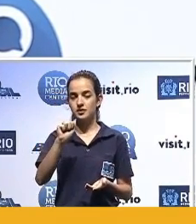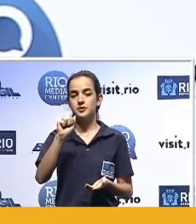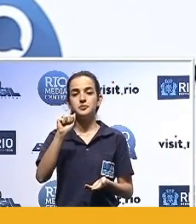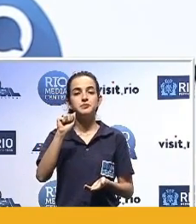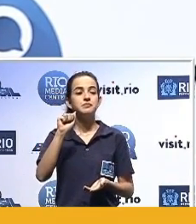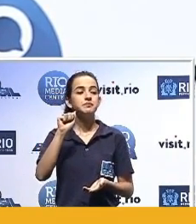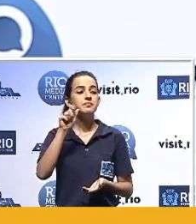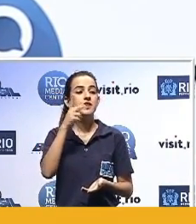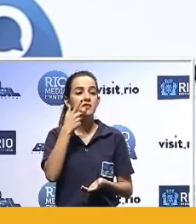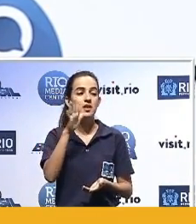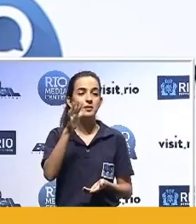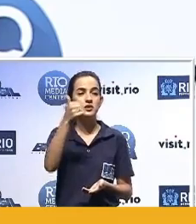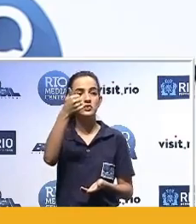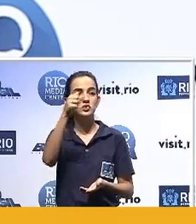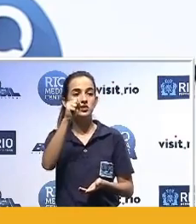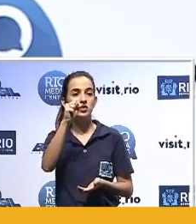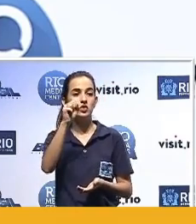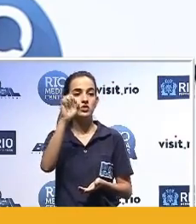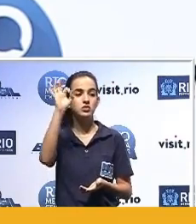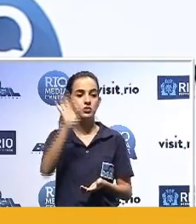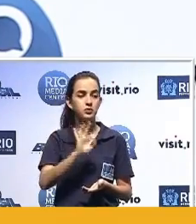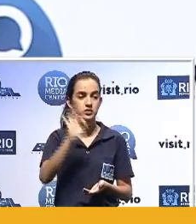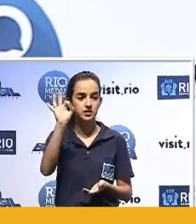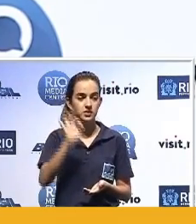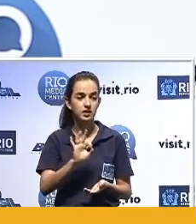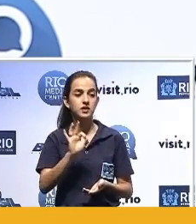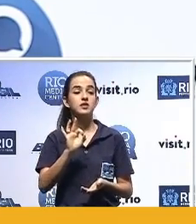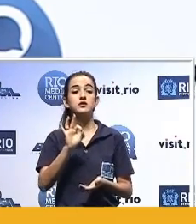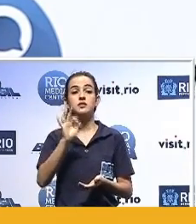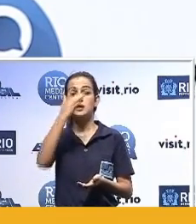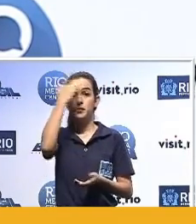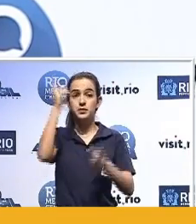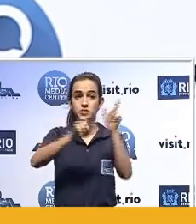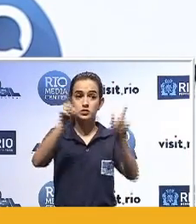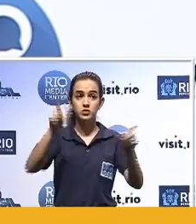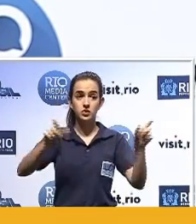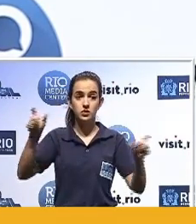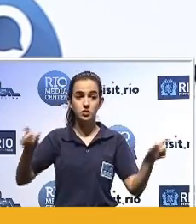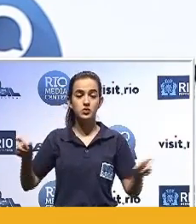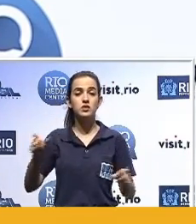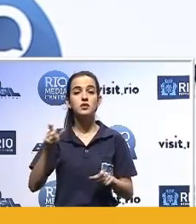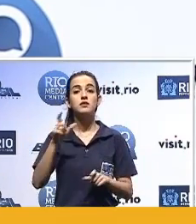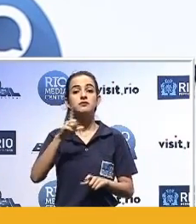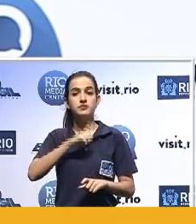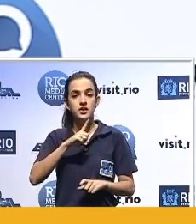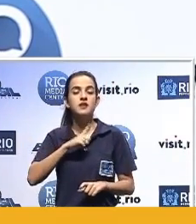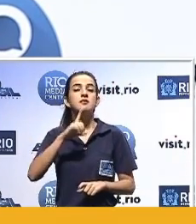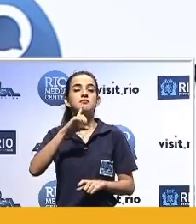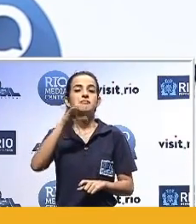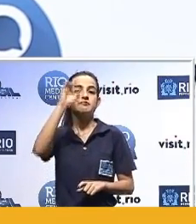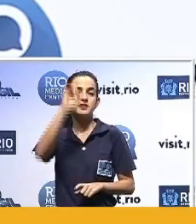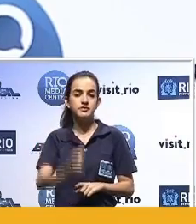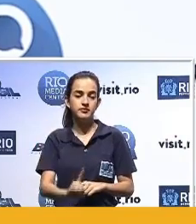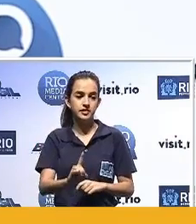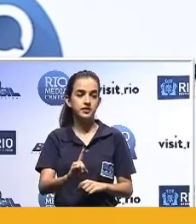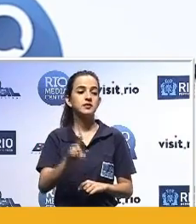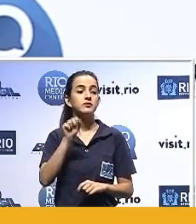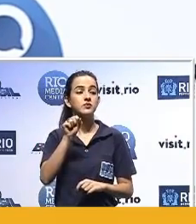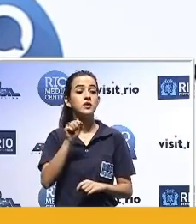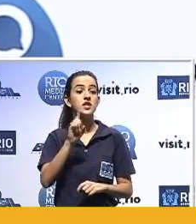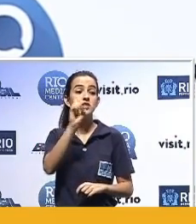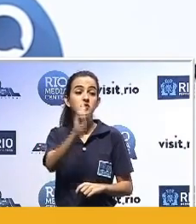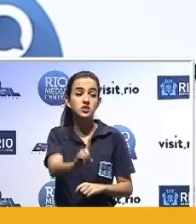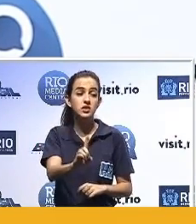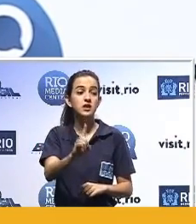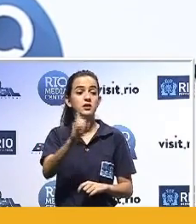em 18% da população britânica portadora de deficiência. Então, esses direitos, né, o